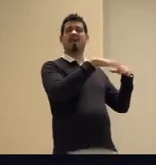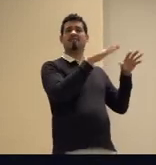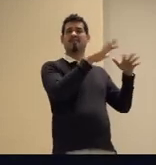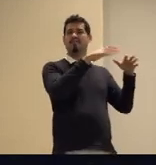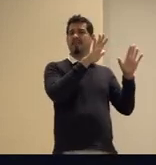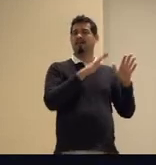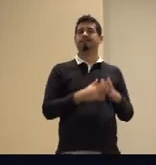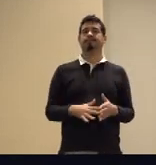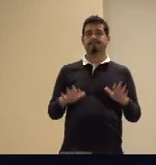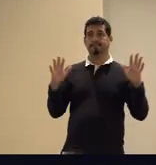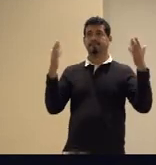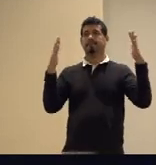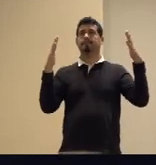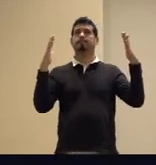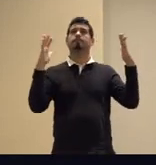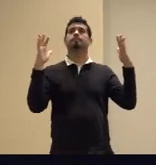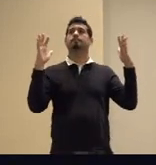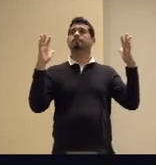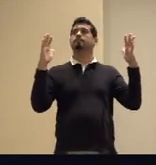essas...